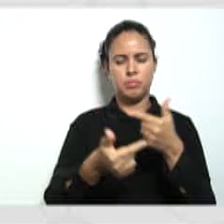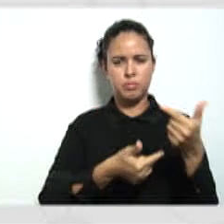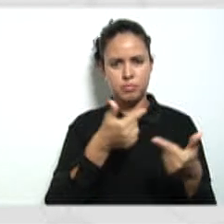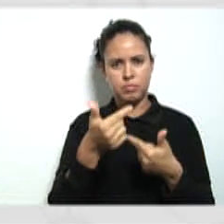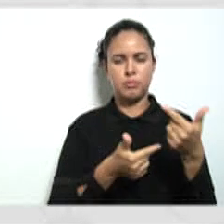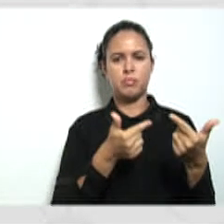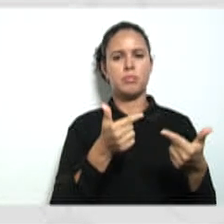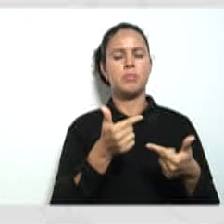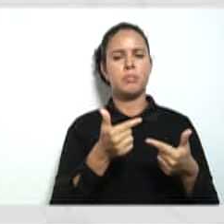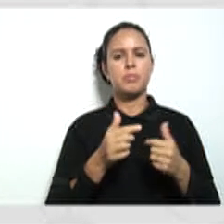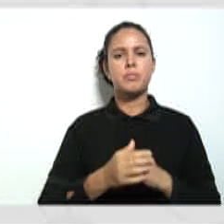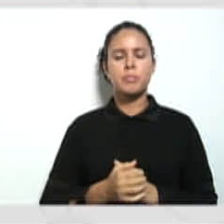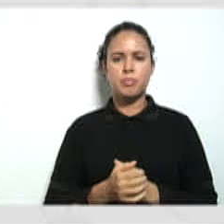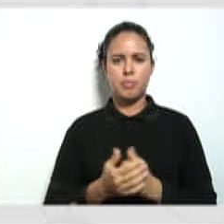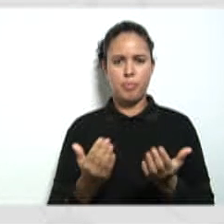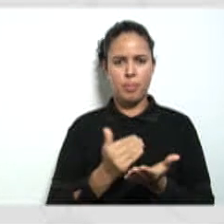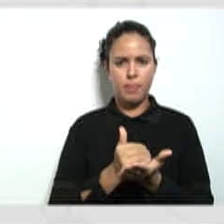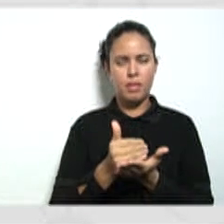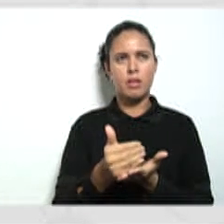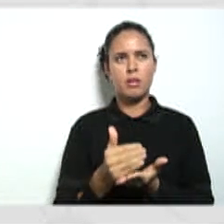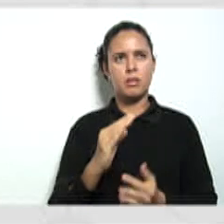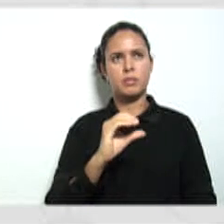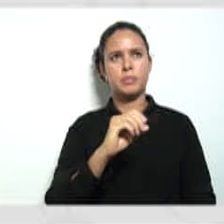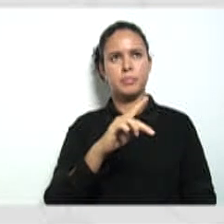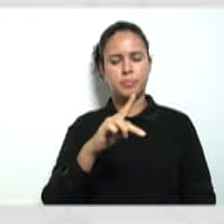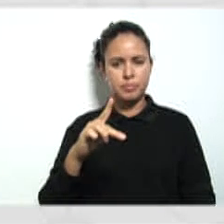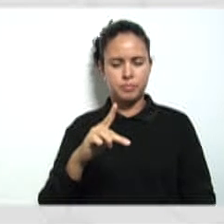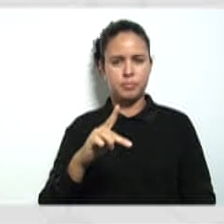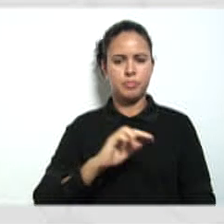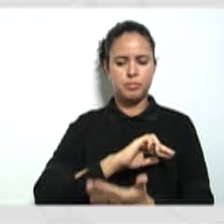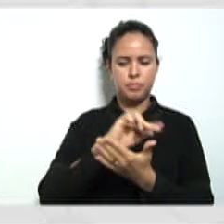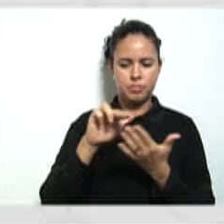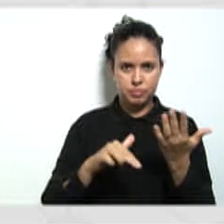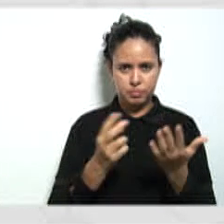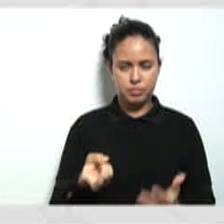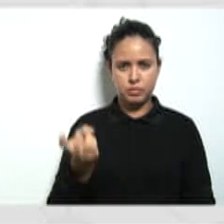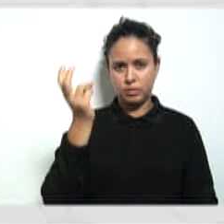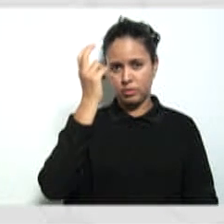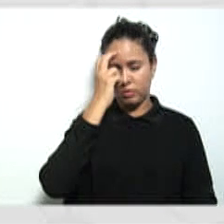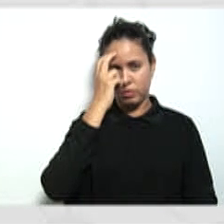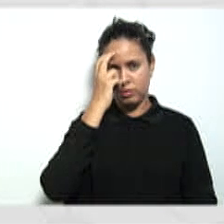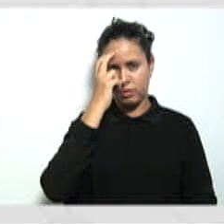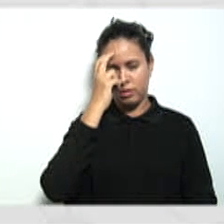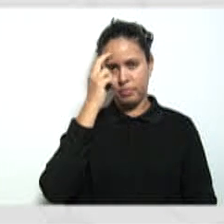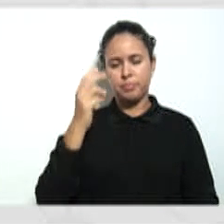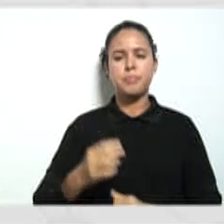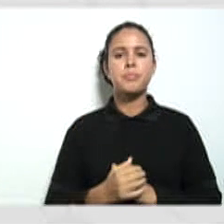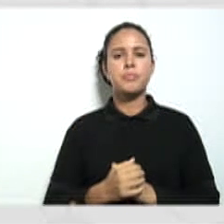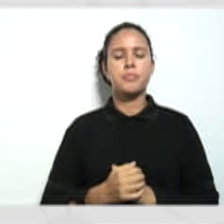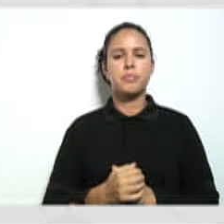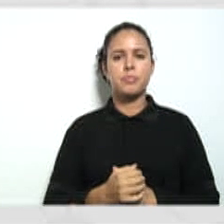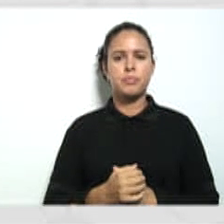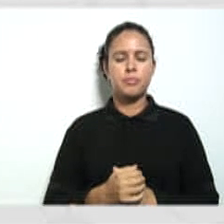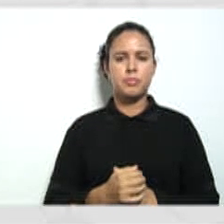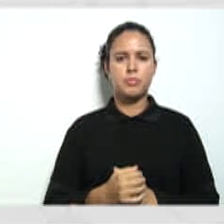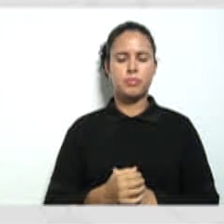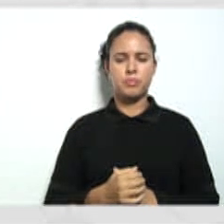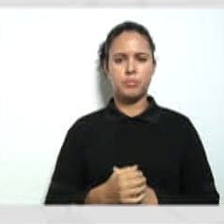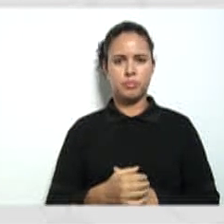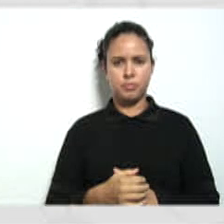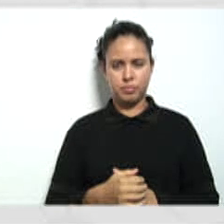Começando então, vamos entender que o cooperativismo e a diversidade cultural se relacionam porque tanto as dimensões